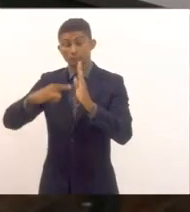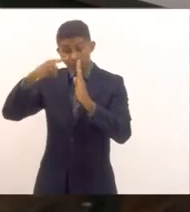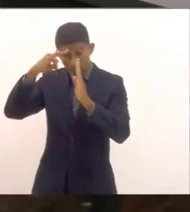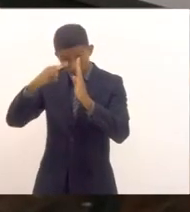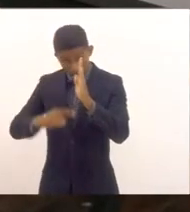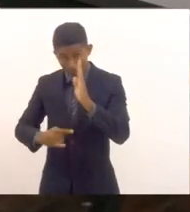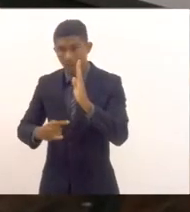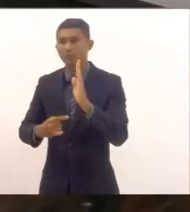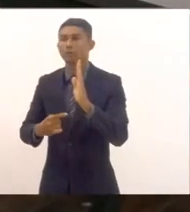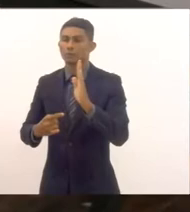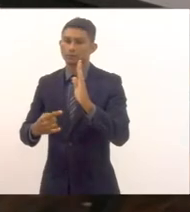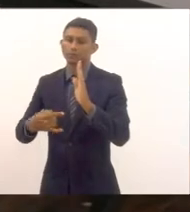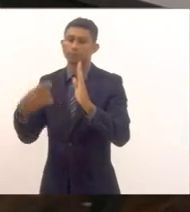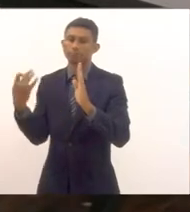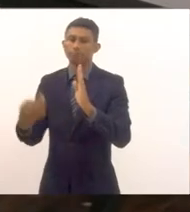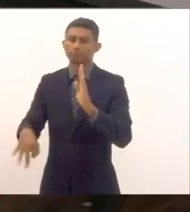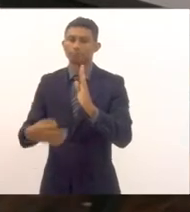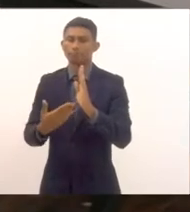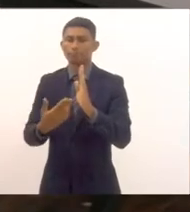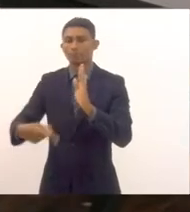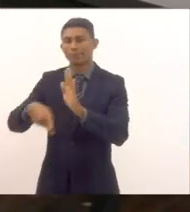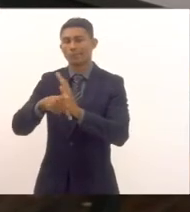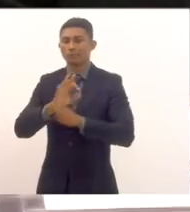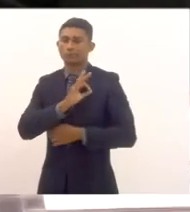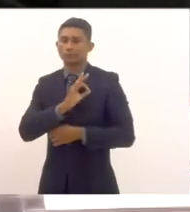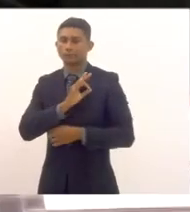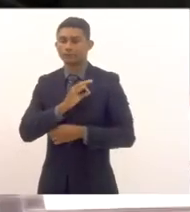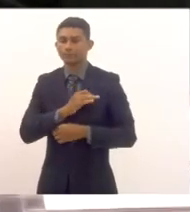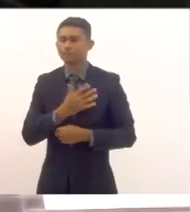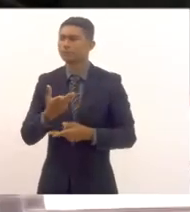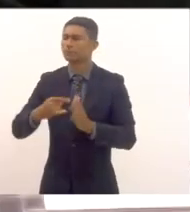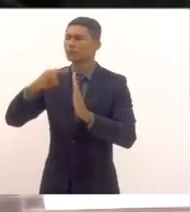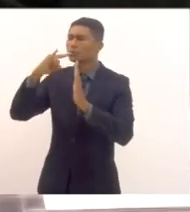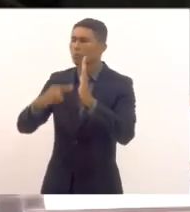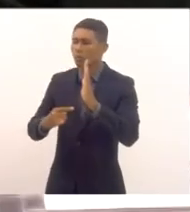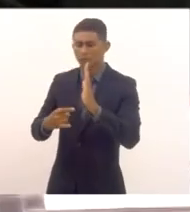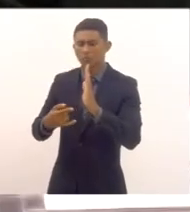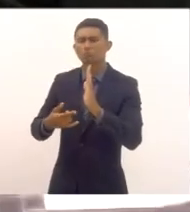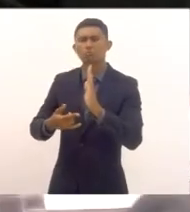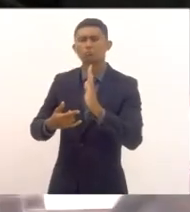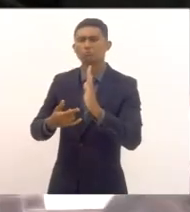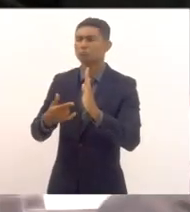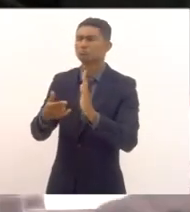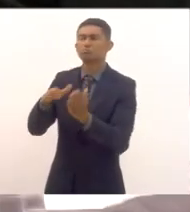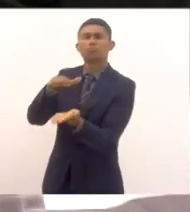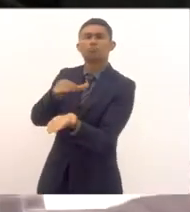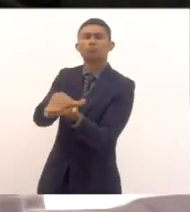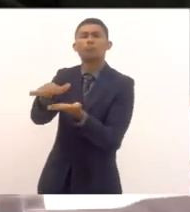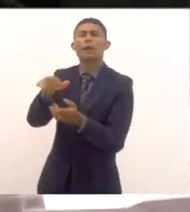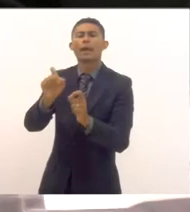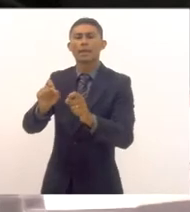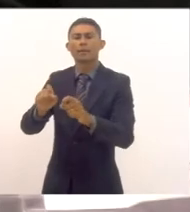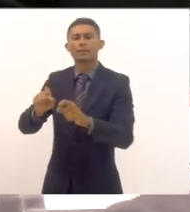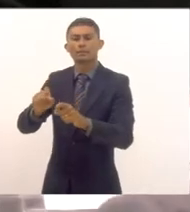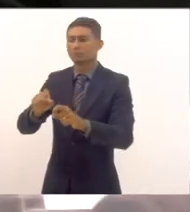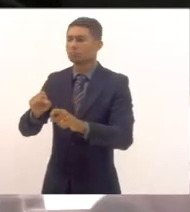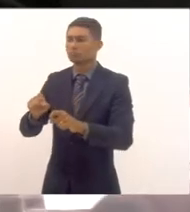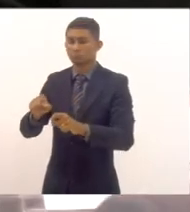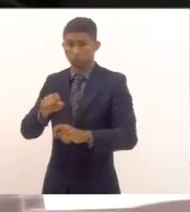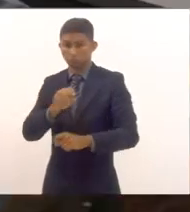ou autorização de funcionamento e esse registro vai ser emitido pela própria delegacia do Sul